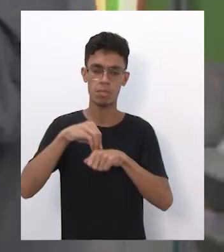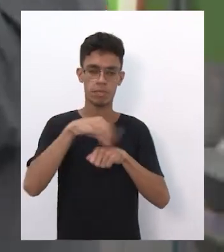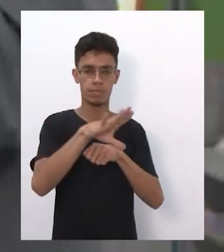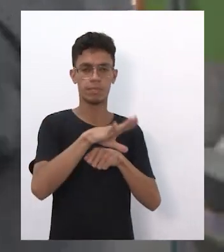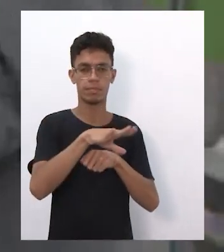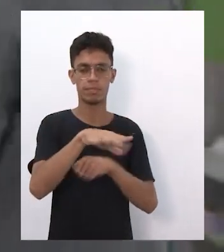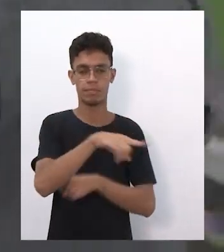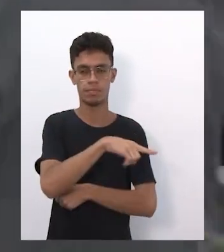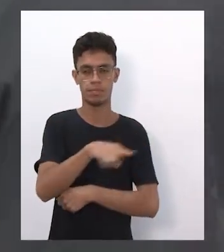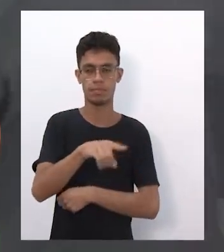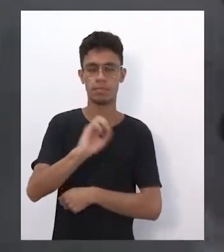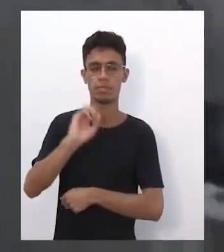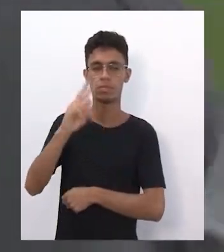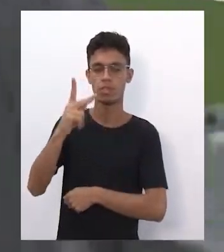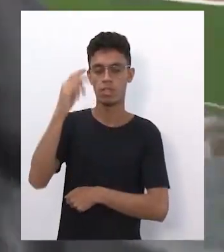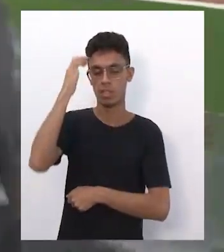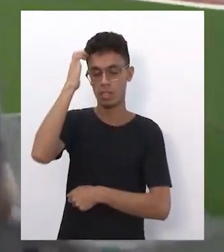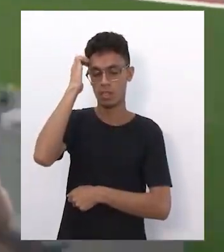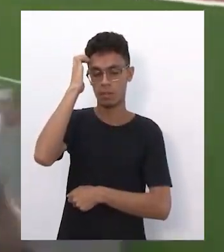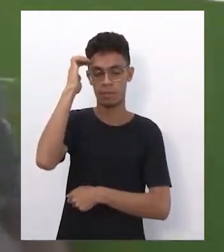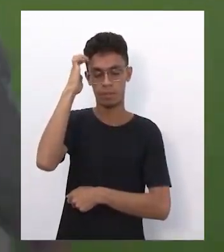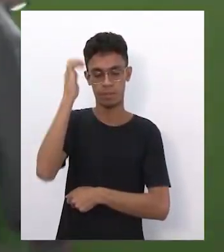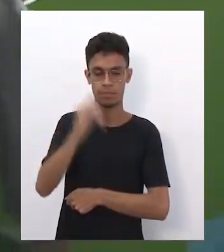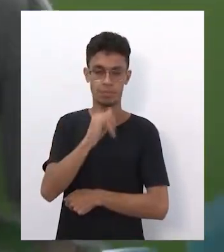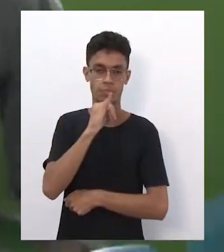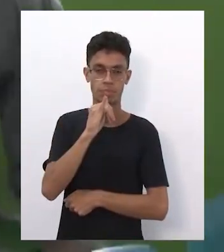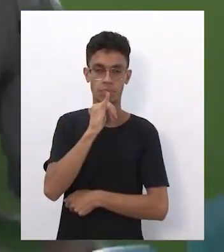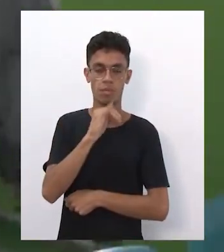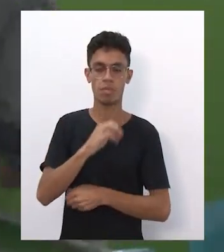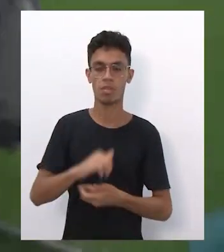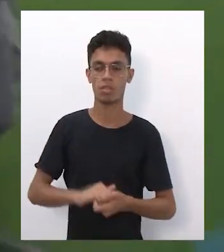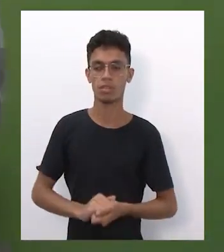ele. Ok? No caso aqui, por exemplo.